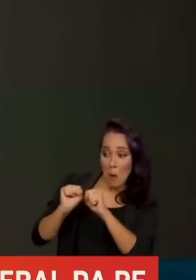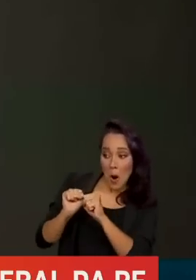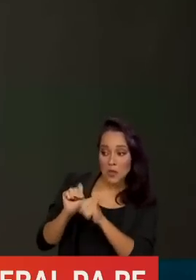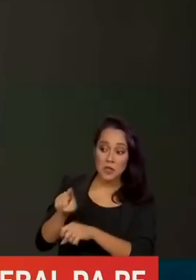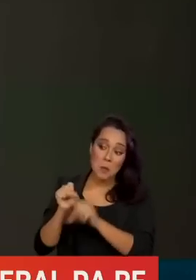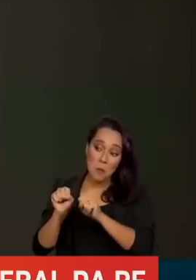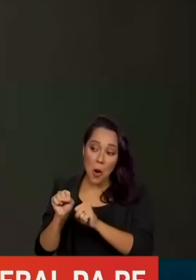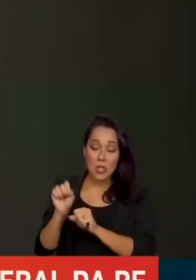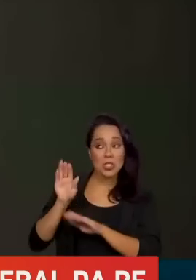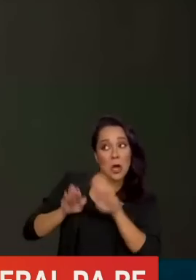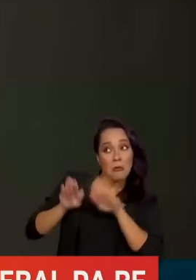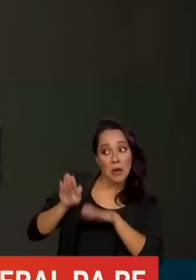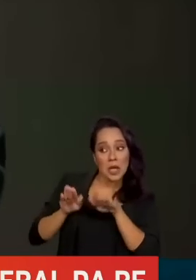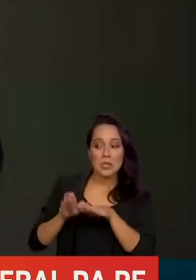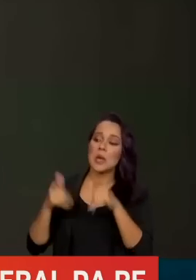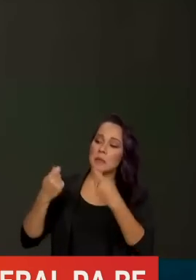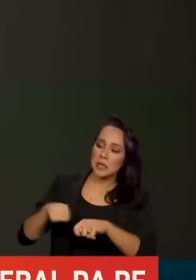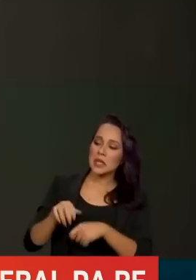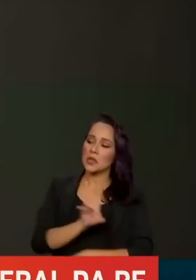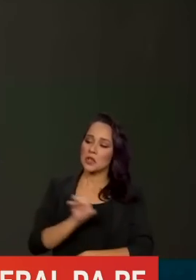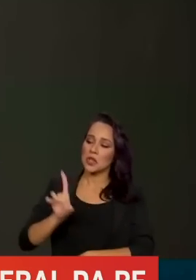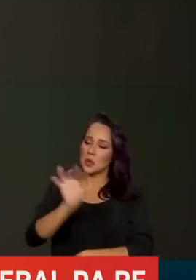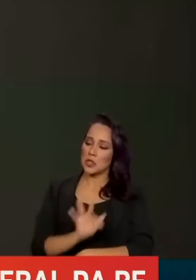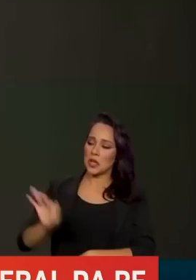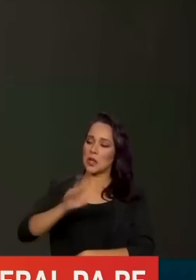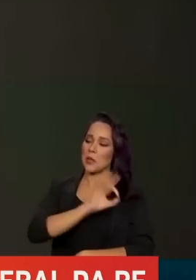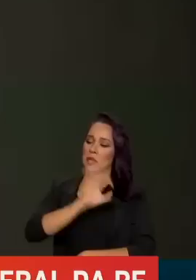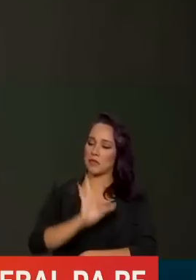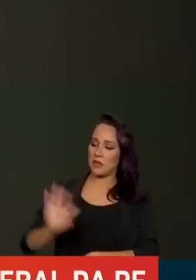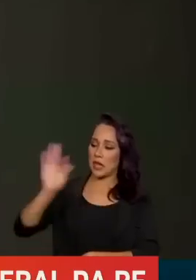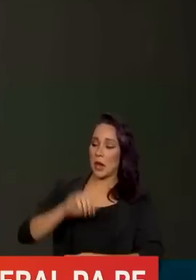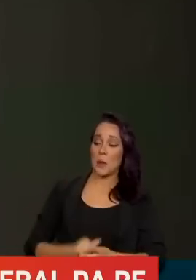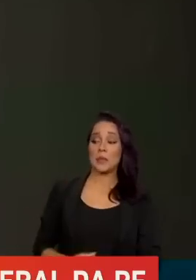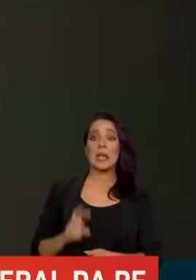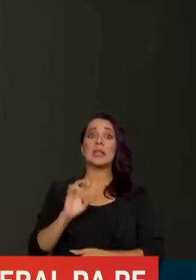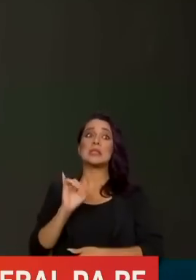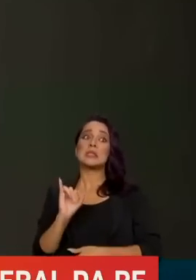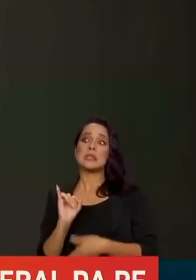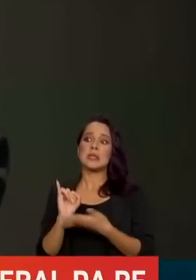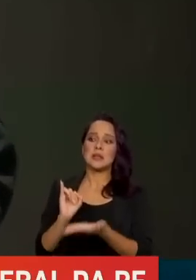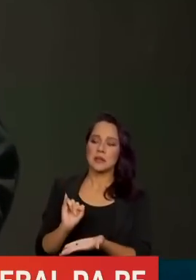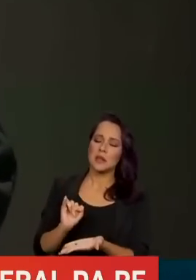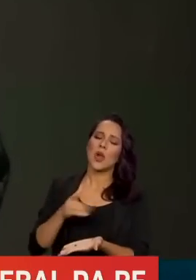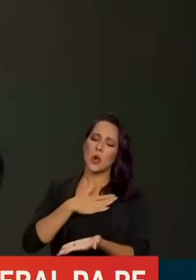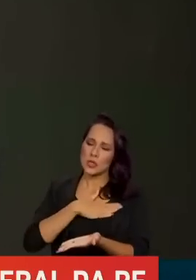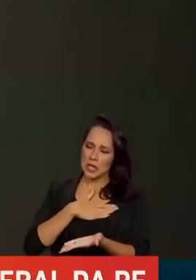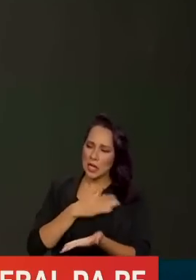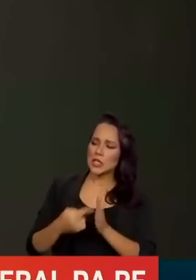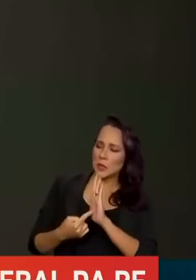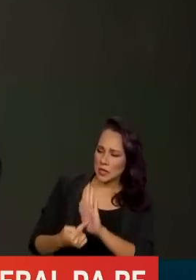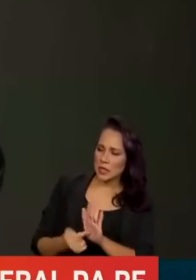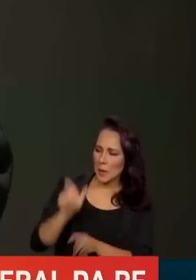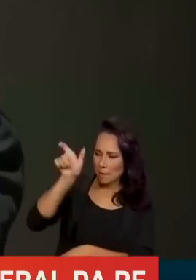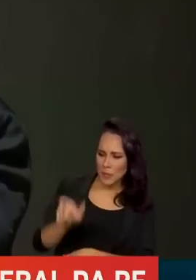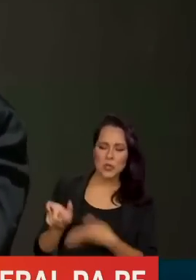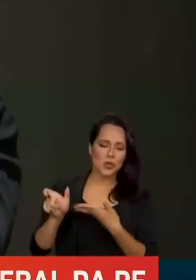talvez precisar de um diretor geral da polícia federal e neste caso eu gostaria que ele apresentar